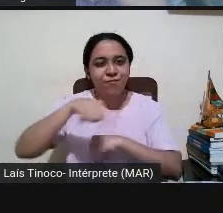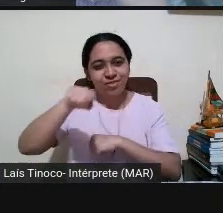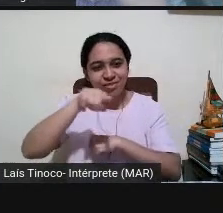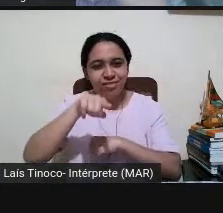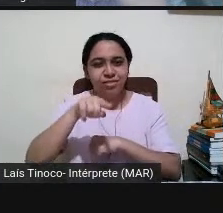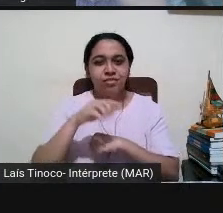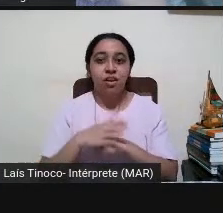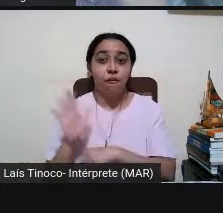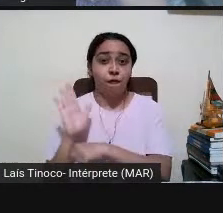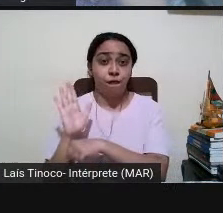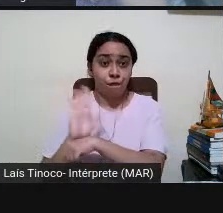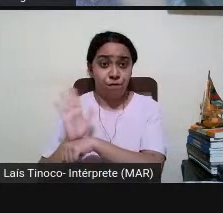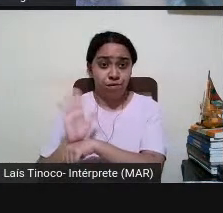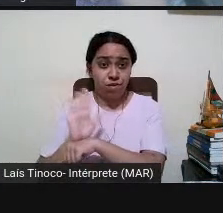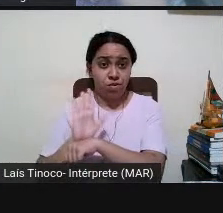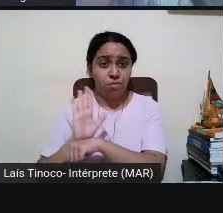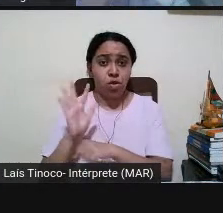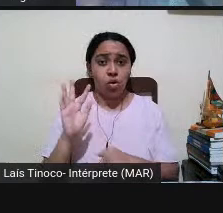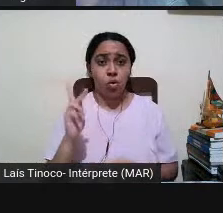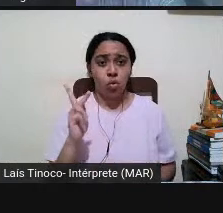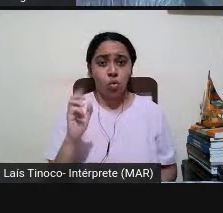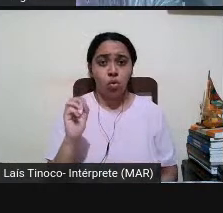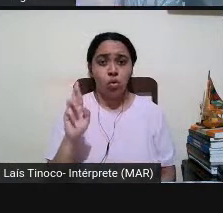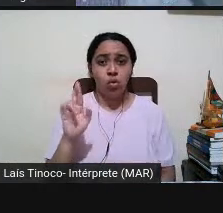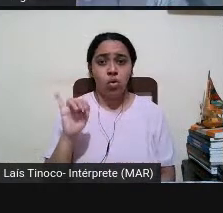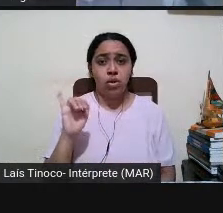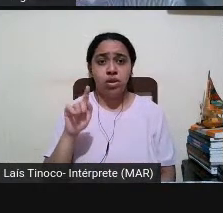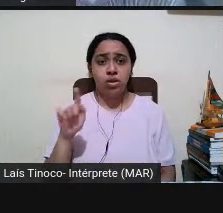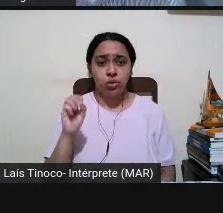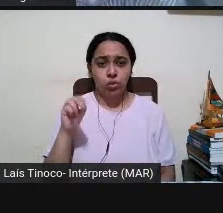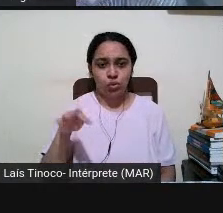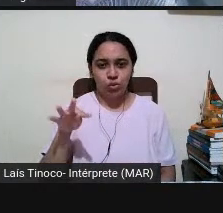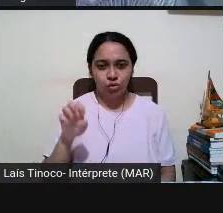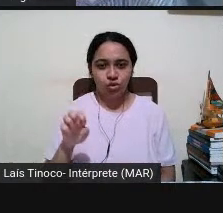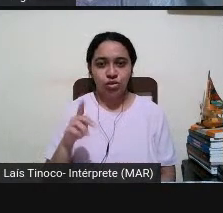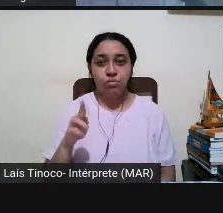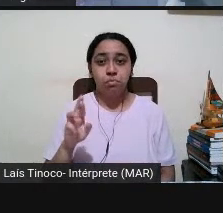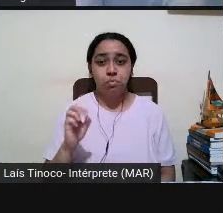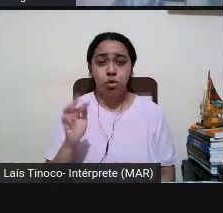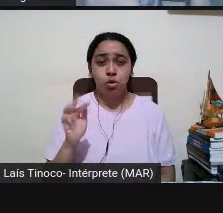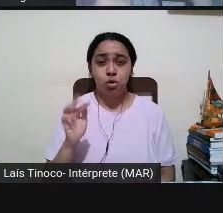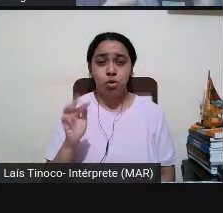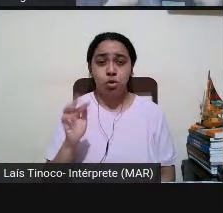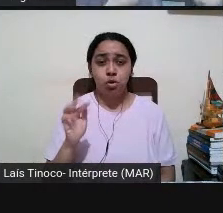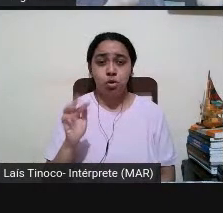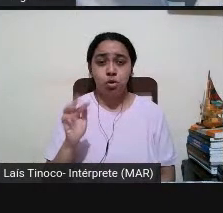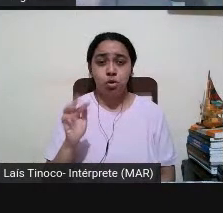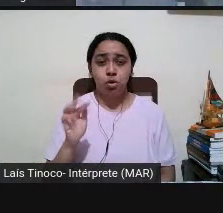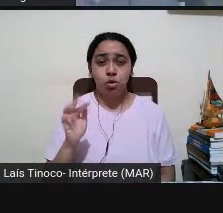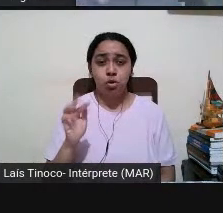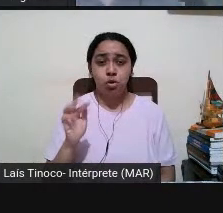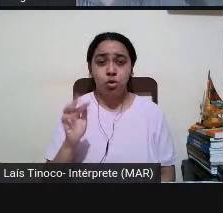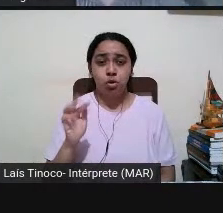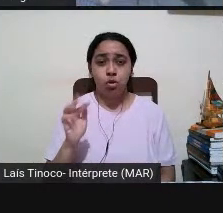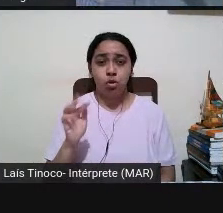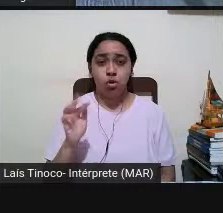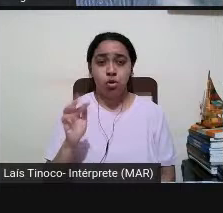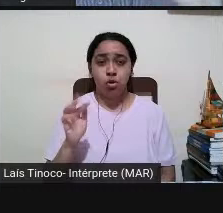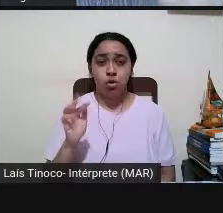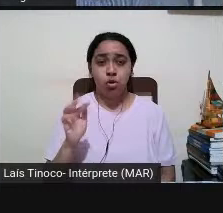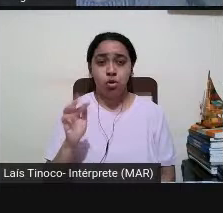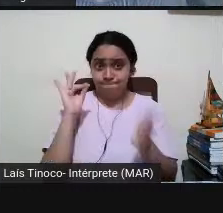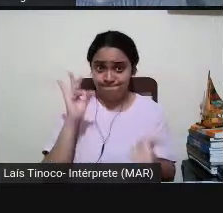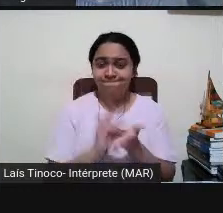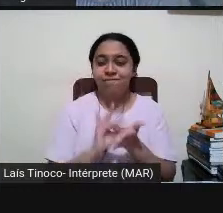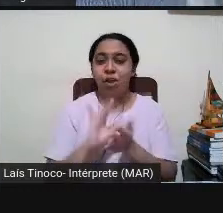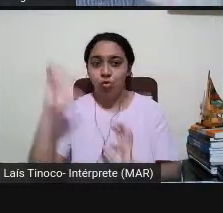é o filme Horizonte profundo e também baseado em fatos reais e vai contar a história daquele acidente que teve no Golfo do México na plataforma chamada